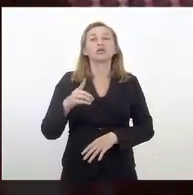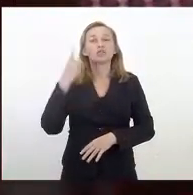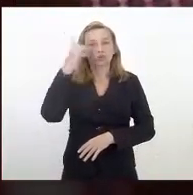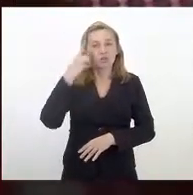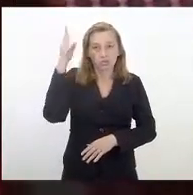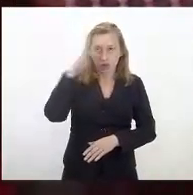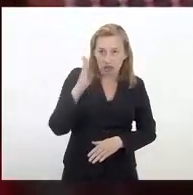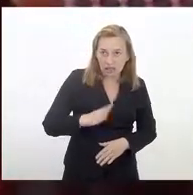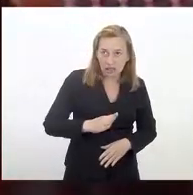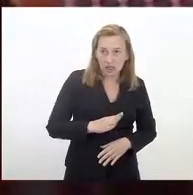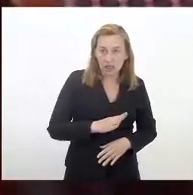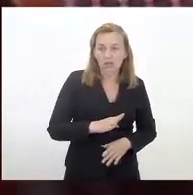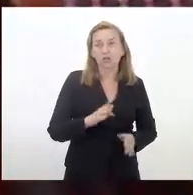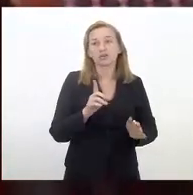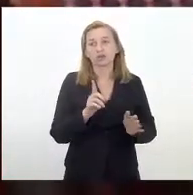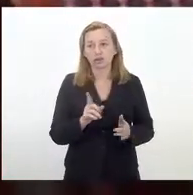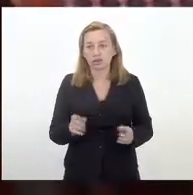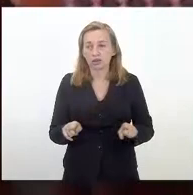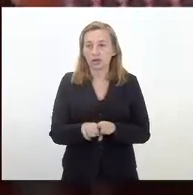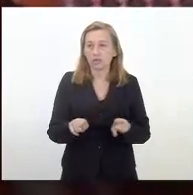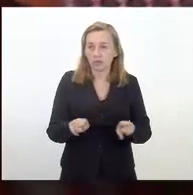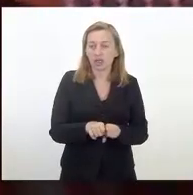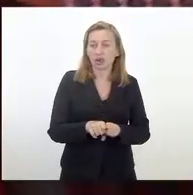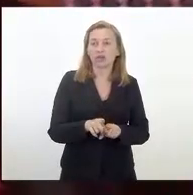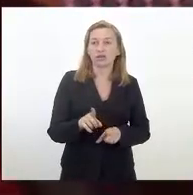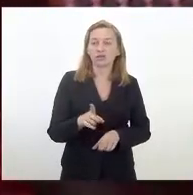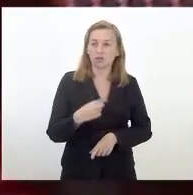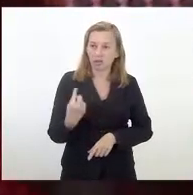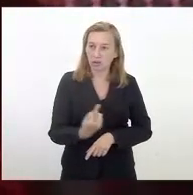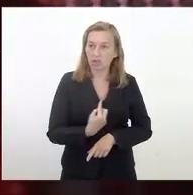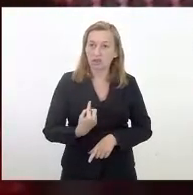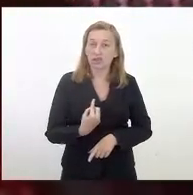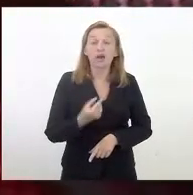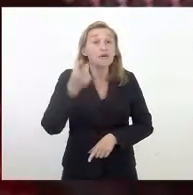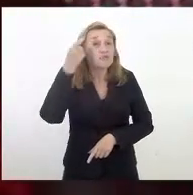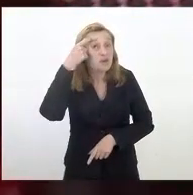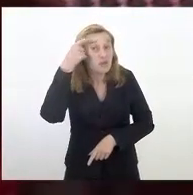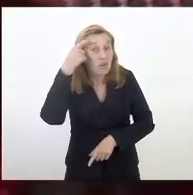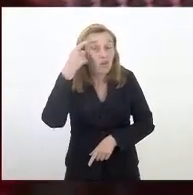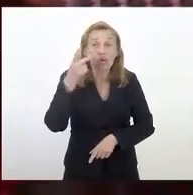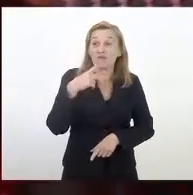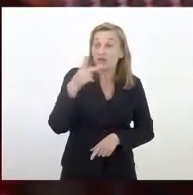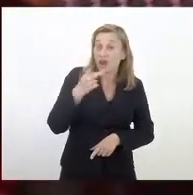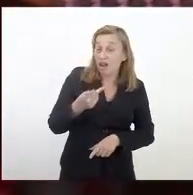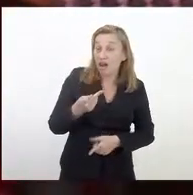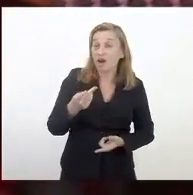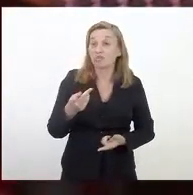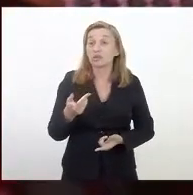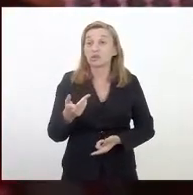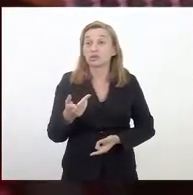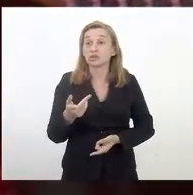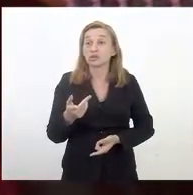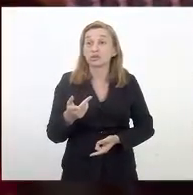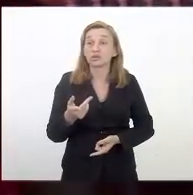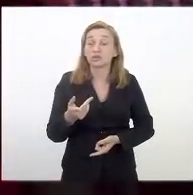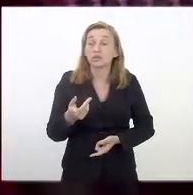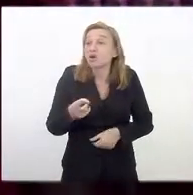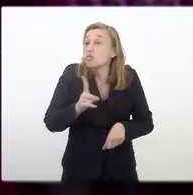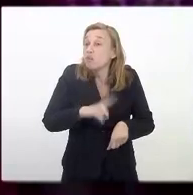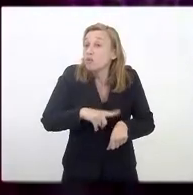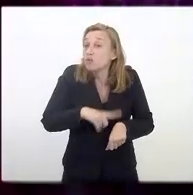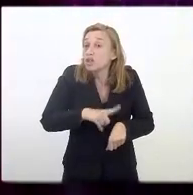brasileiros tão tomemos pelo Parlamento Fluminense e aí memória como dizemos nas nossas os nossos